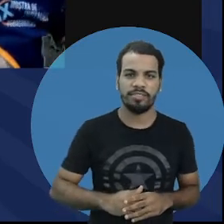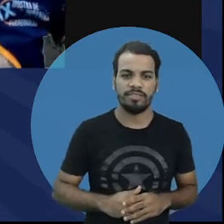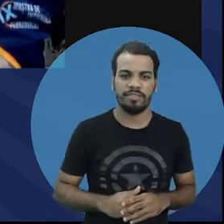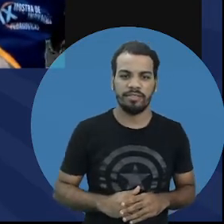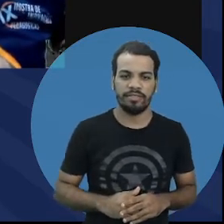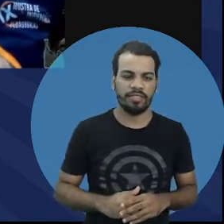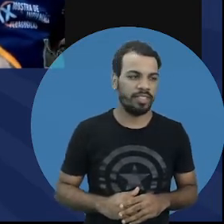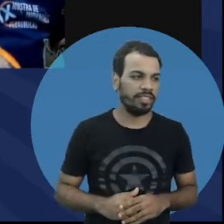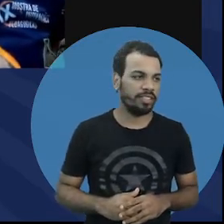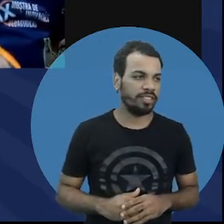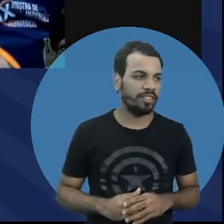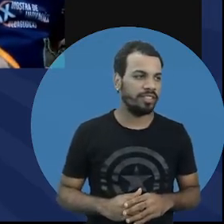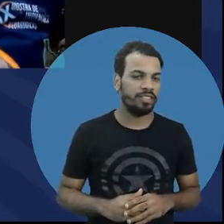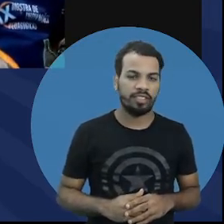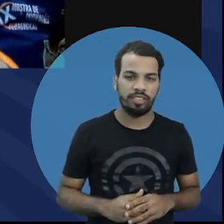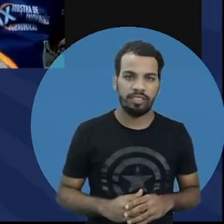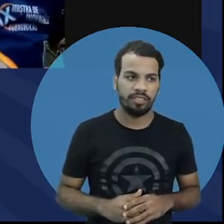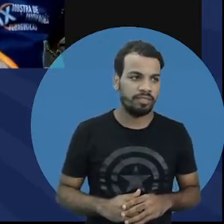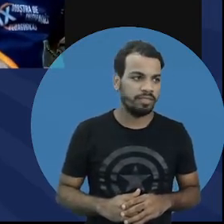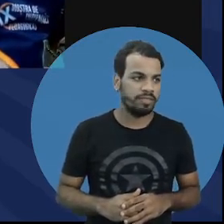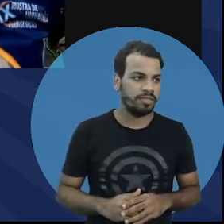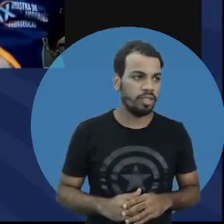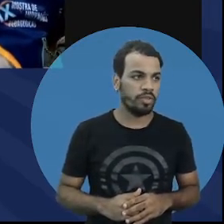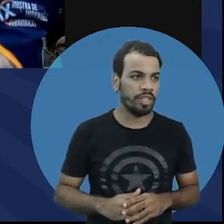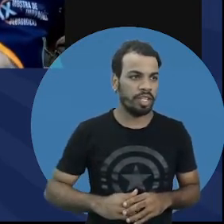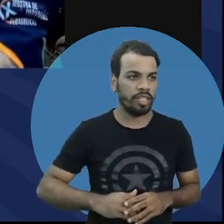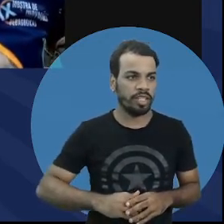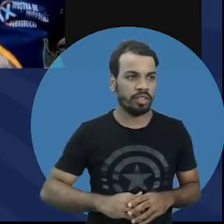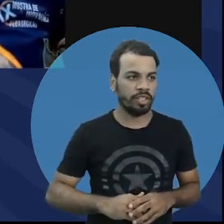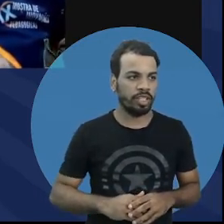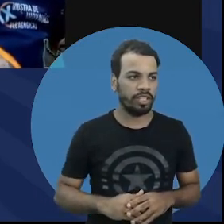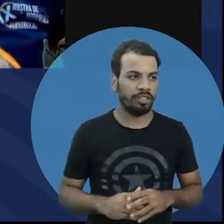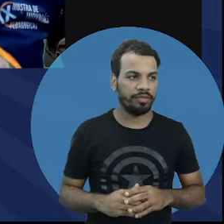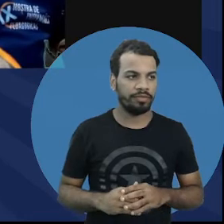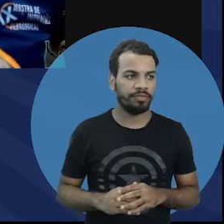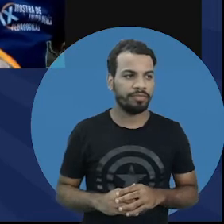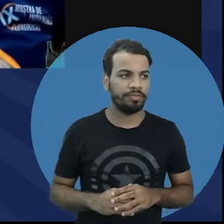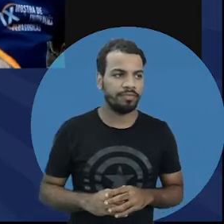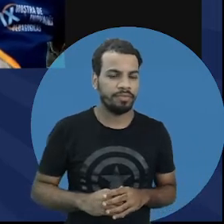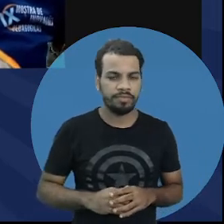que a gente vai apresentar, que envolvam coisas de tecnologia.